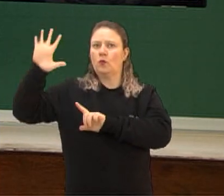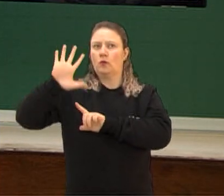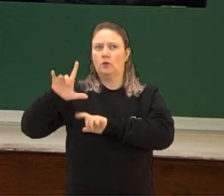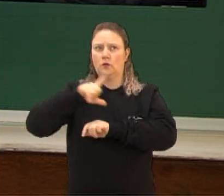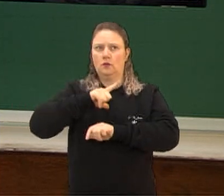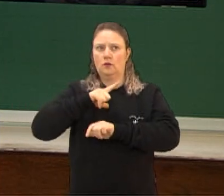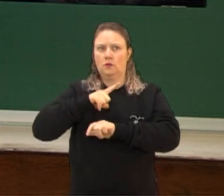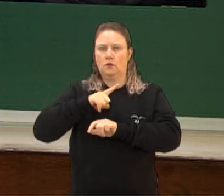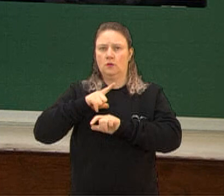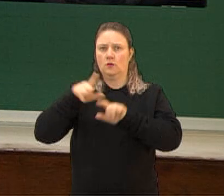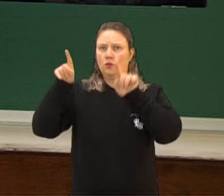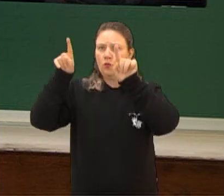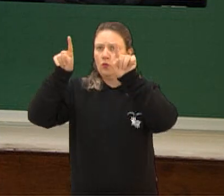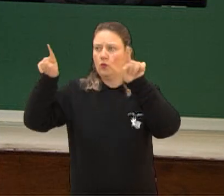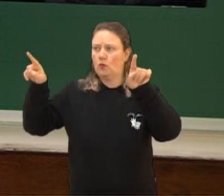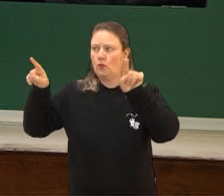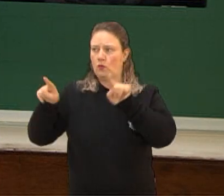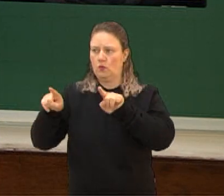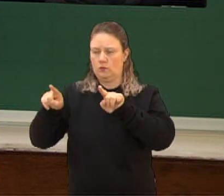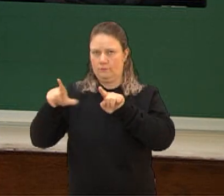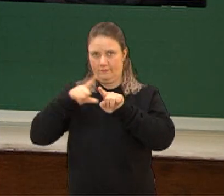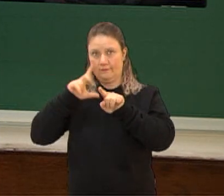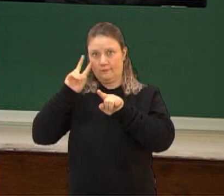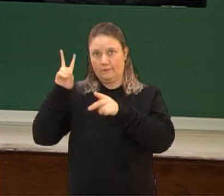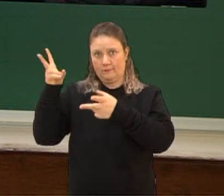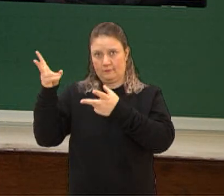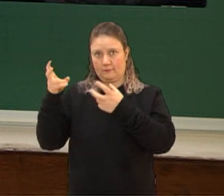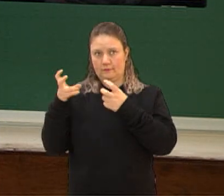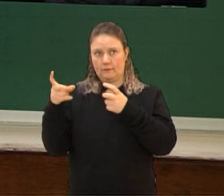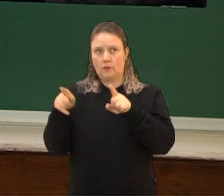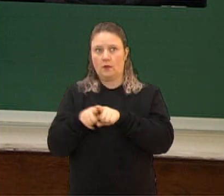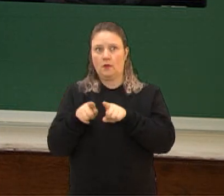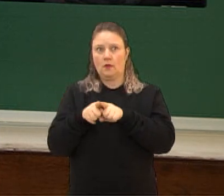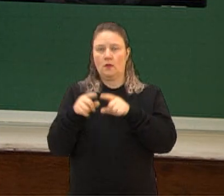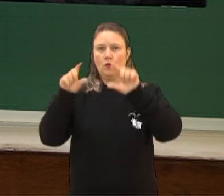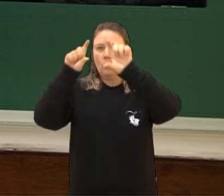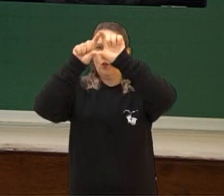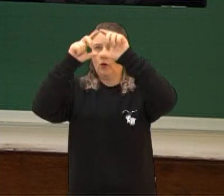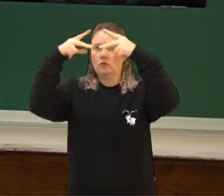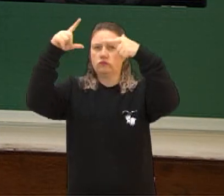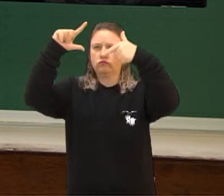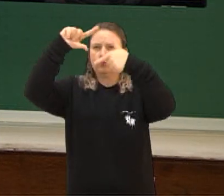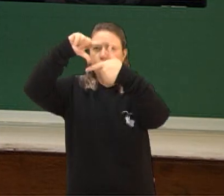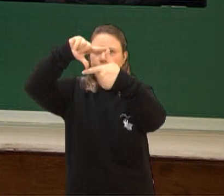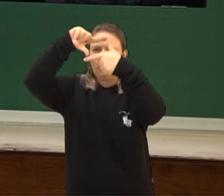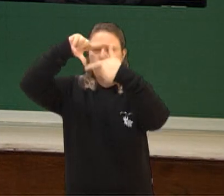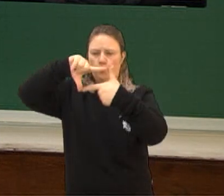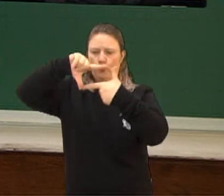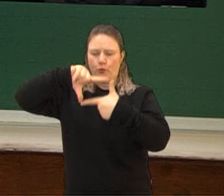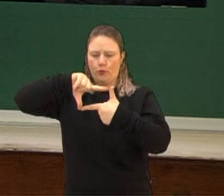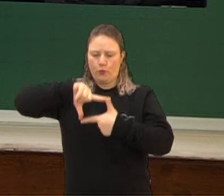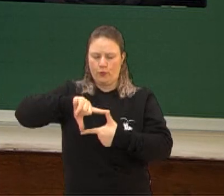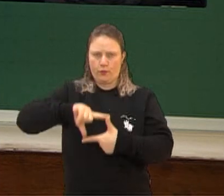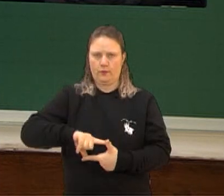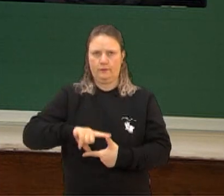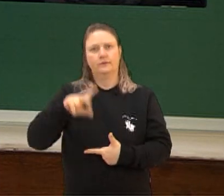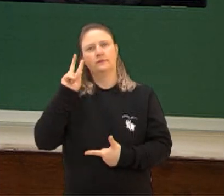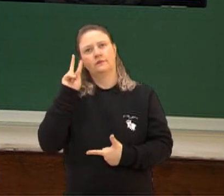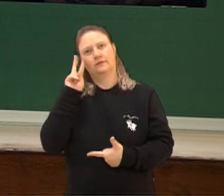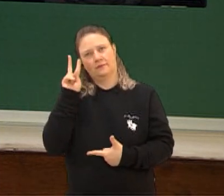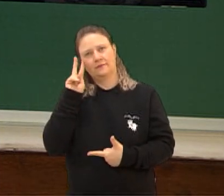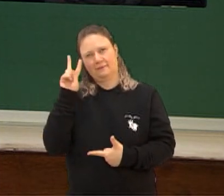bases aqui pentagonais e você tem as faces aqui num formato quadrangular, aqui no